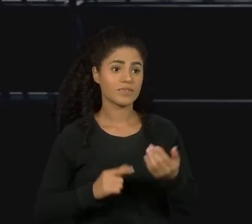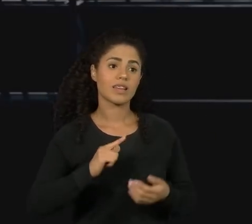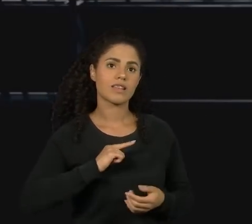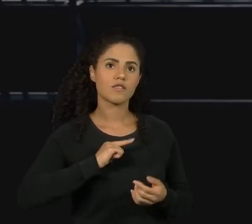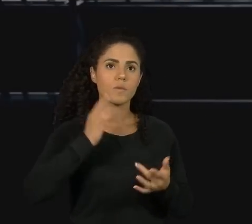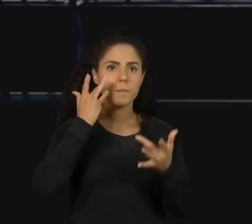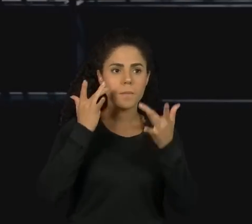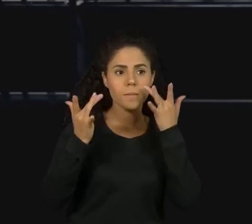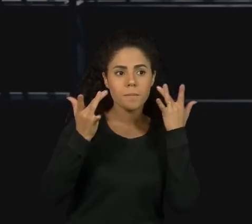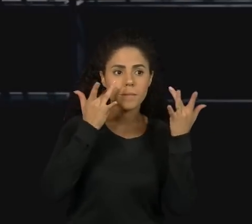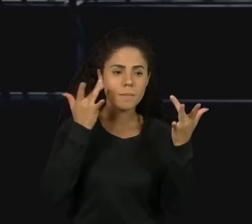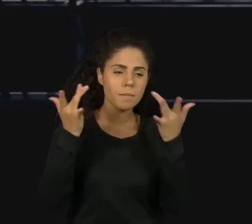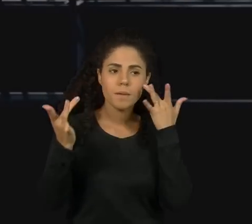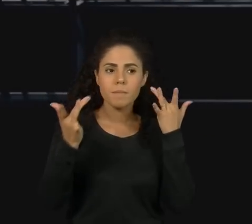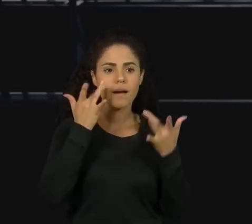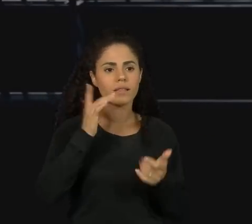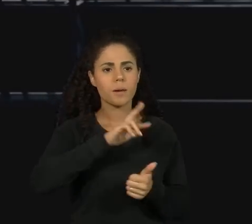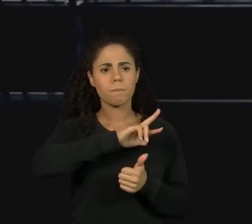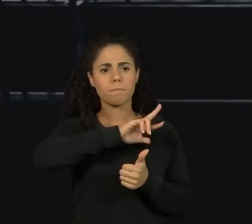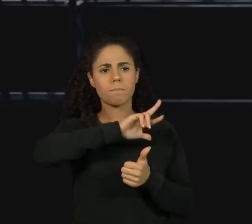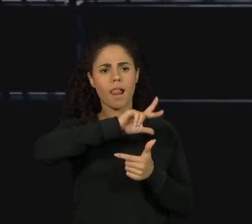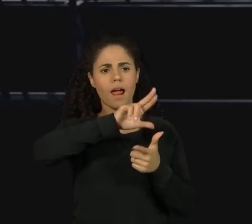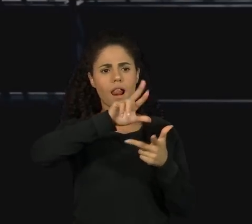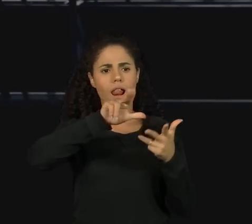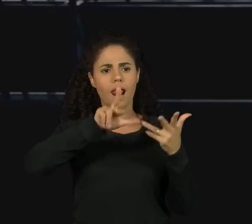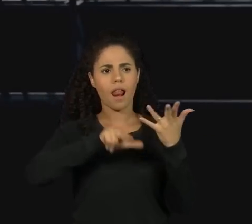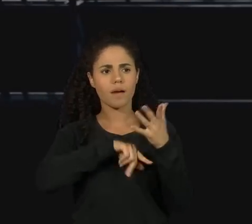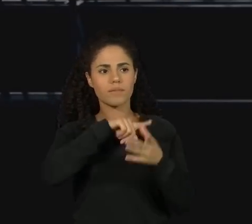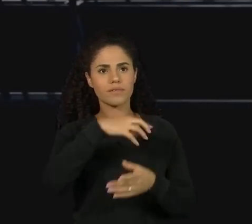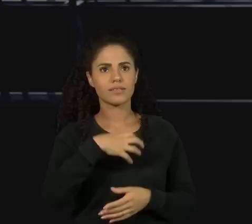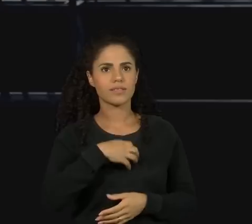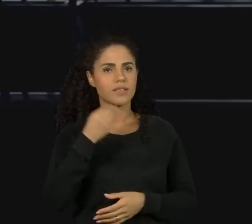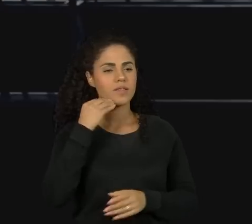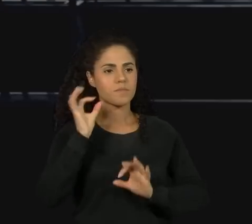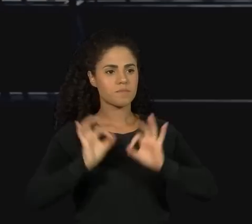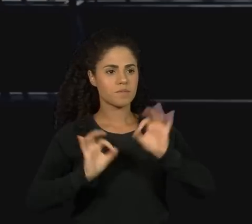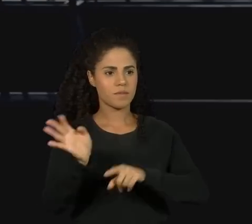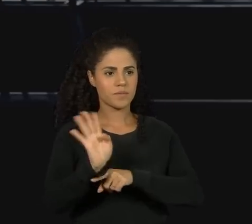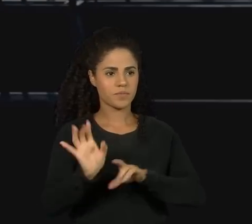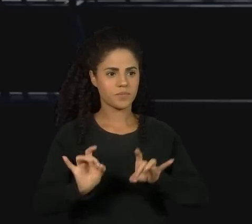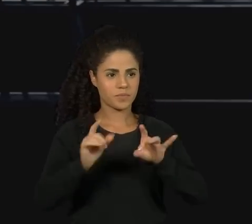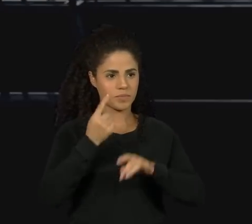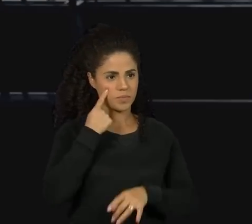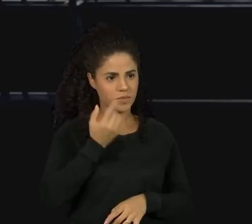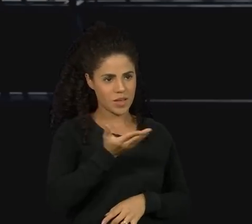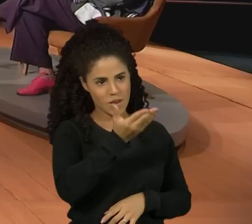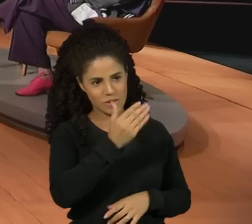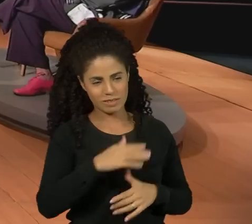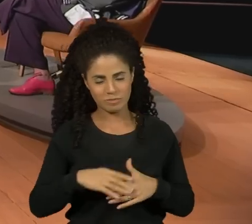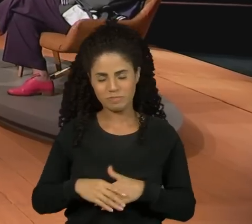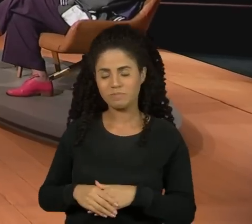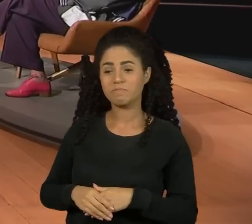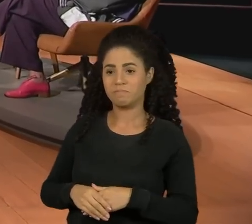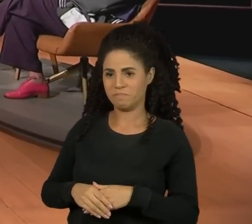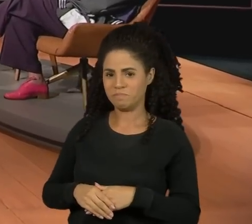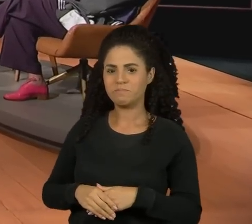te oferece aí um vasto material, né, para suas ousadias. E a gente preparou um quadro sobre ele, olha só.